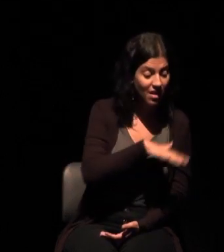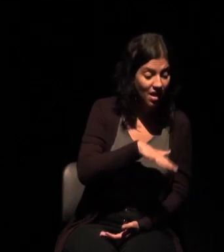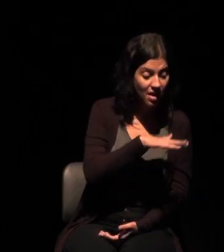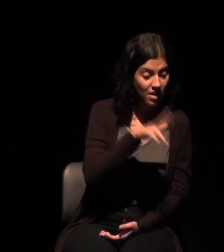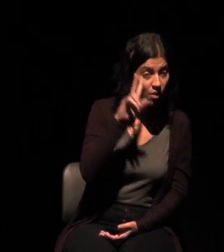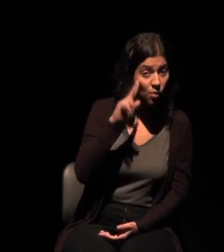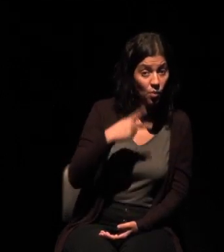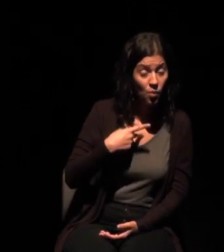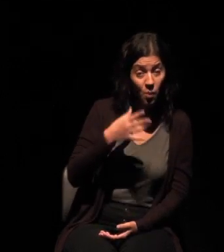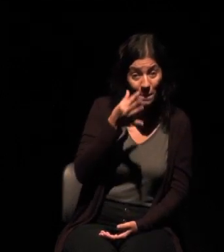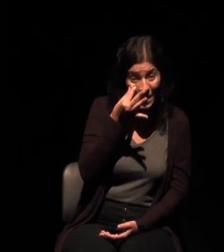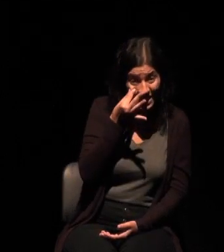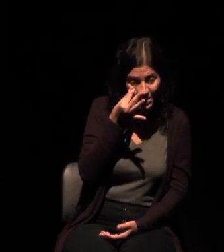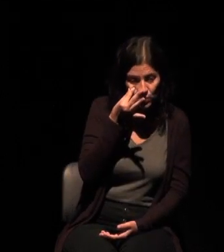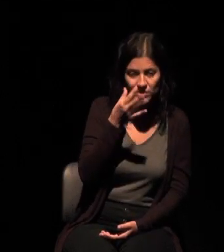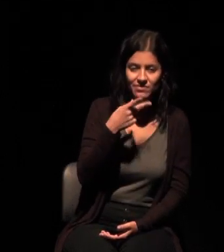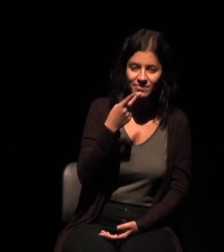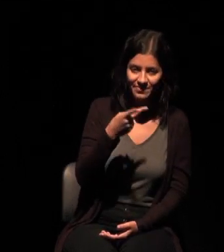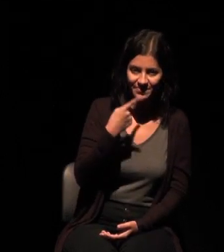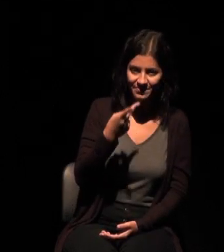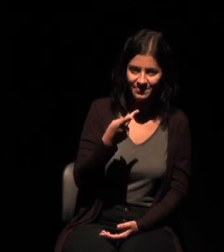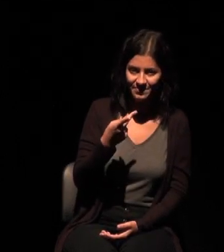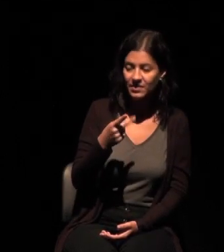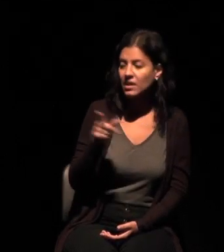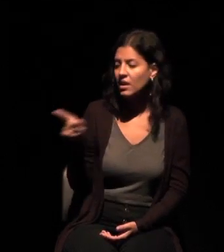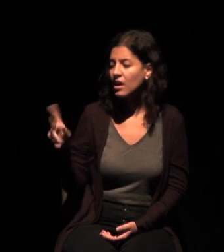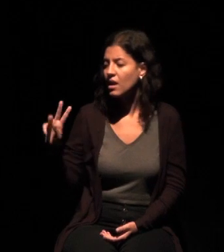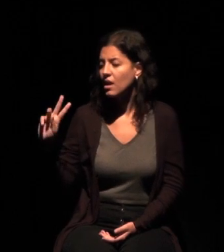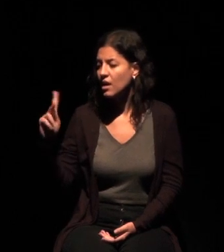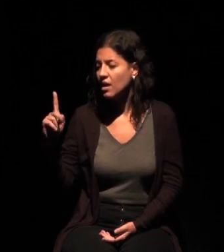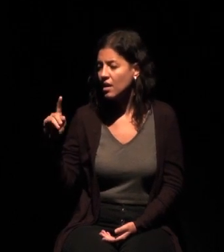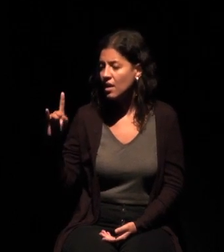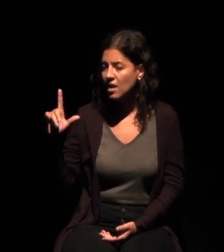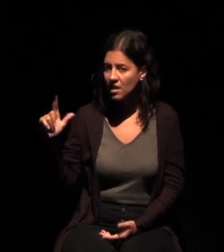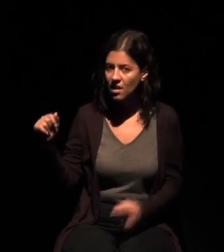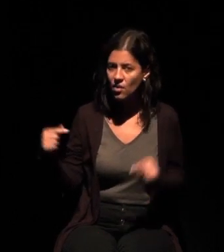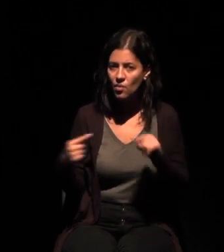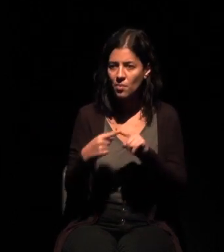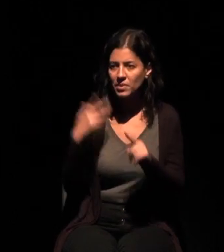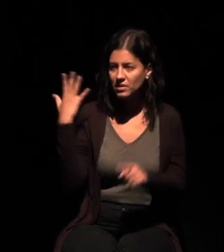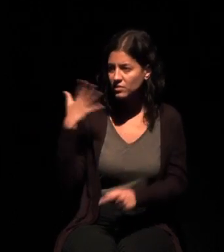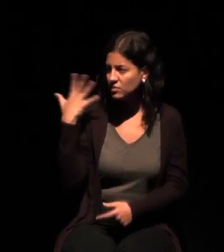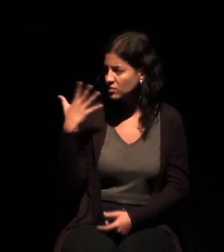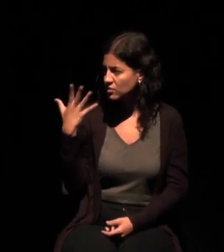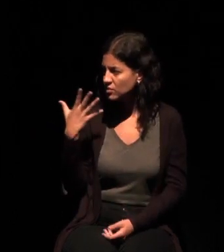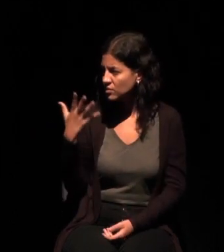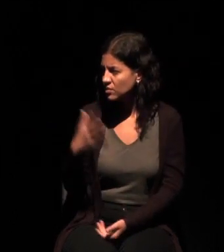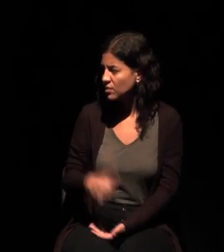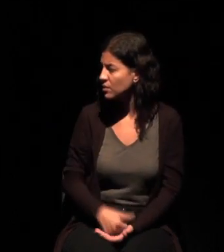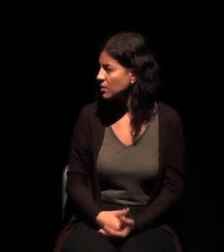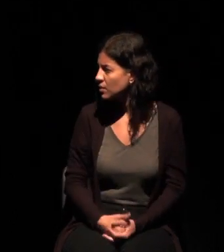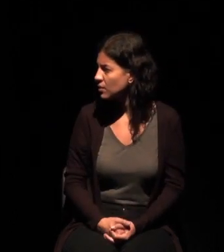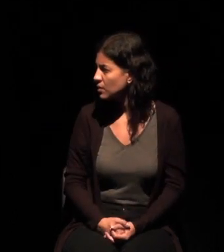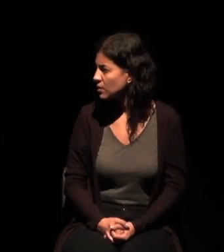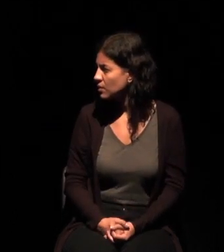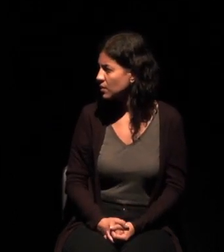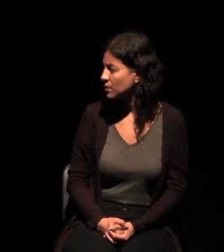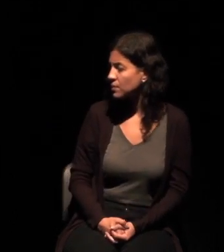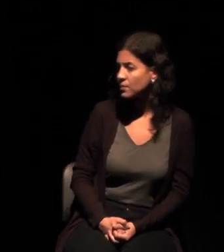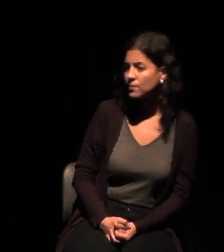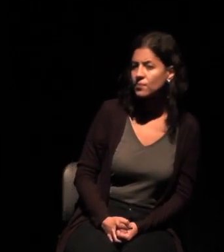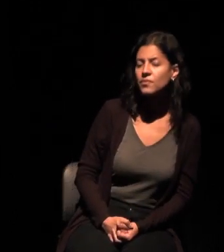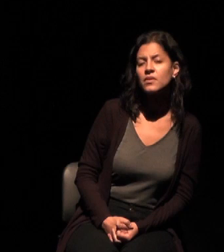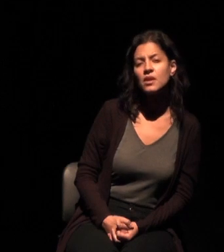discurso dele né foi um pouco nesse sentido é o que faz com que de fato ia muito revigorante